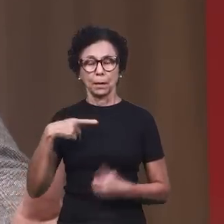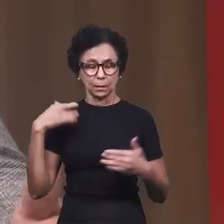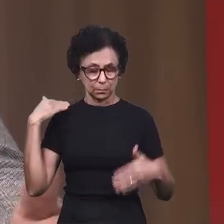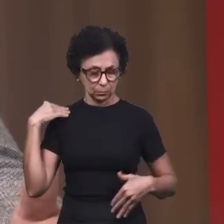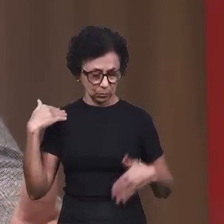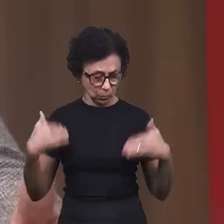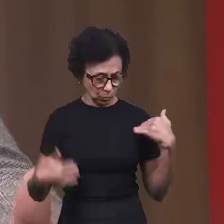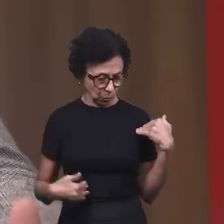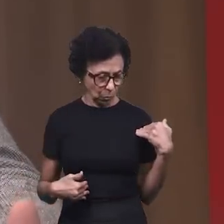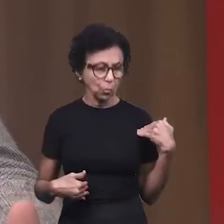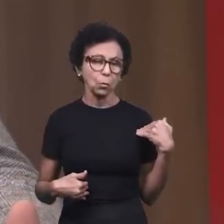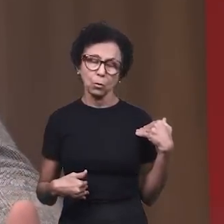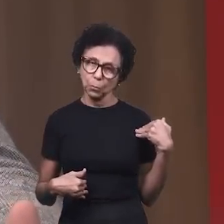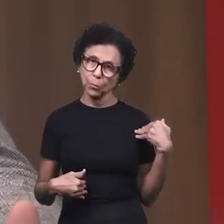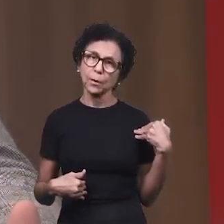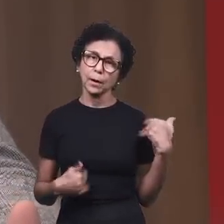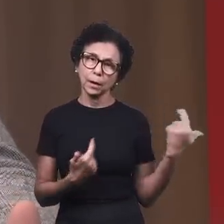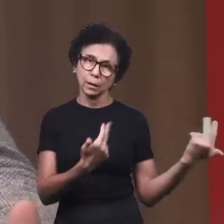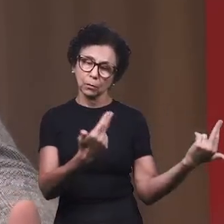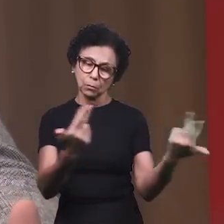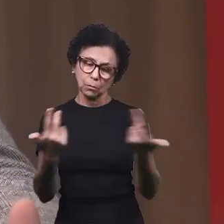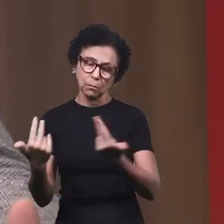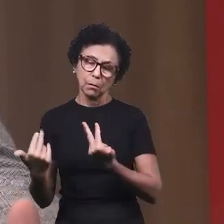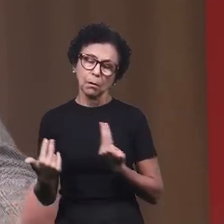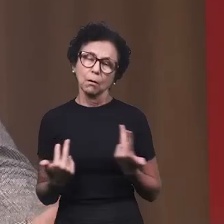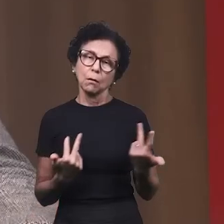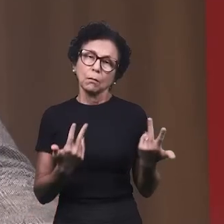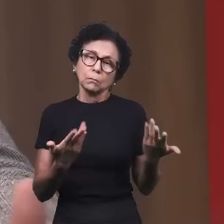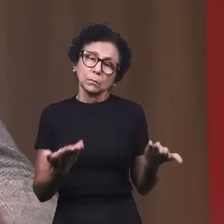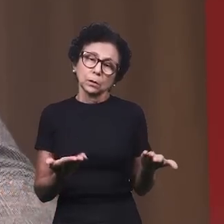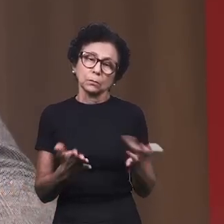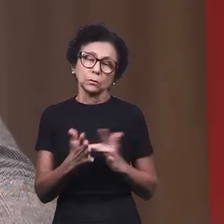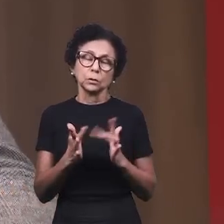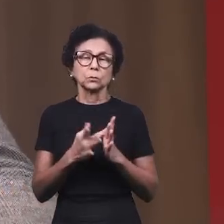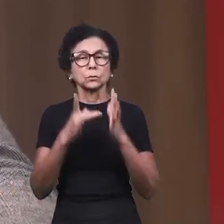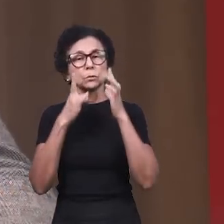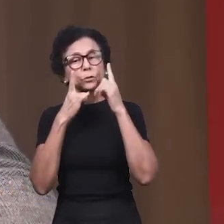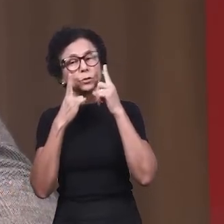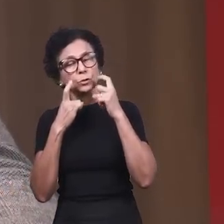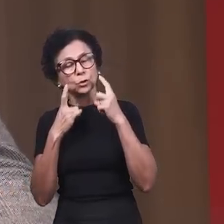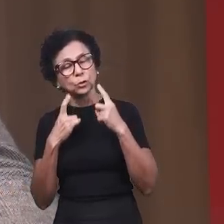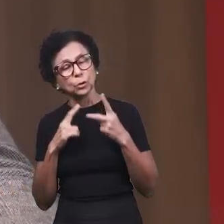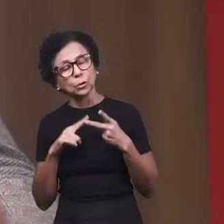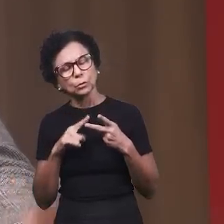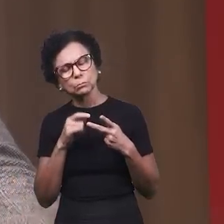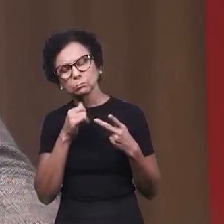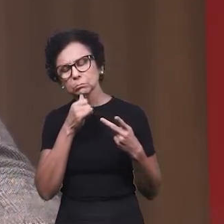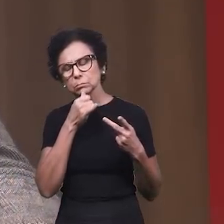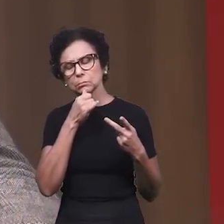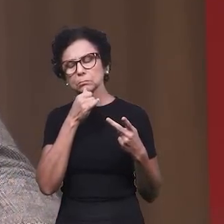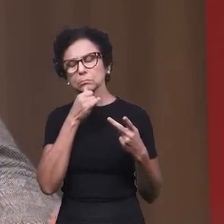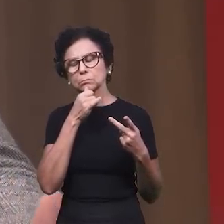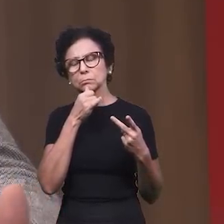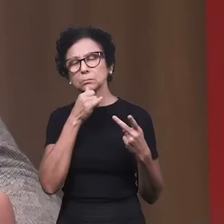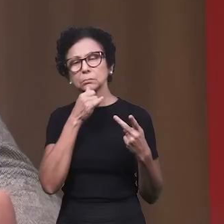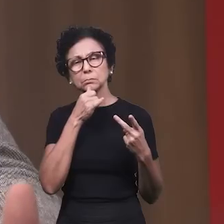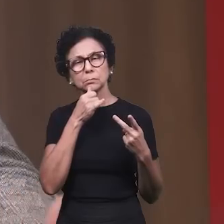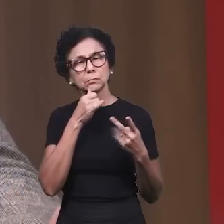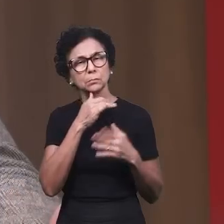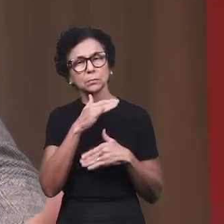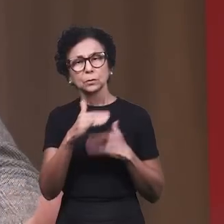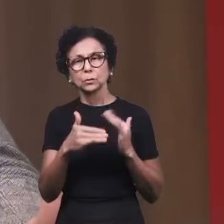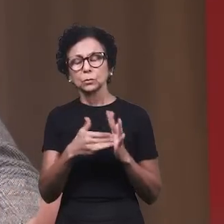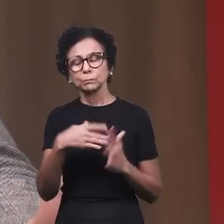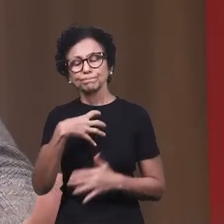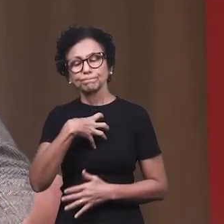tinha sua humanidade também. Então Jesus chorou, Jesus sentiu tristeza. Tudo isso ele